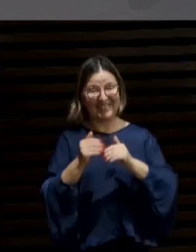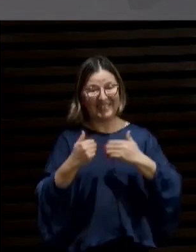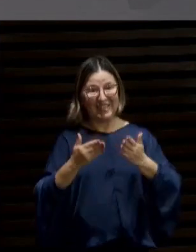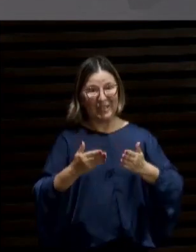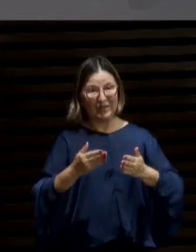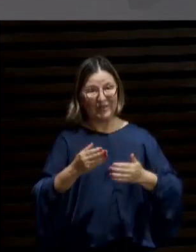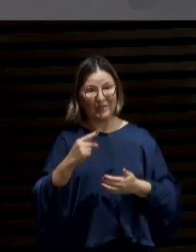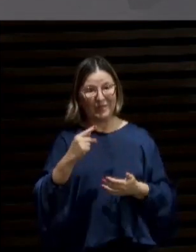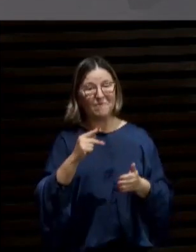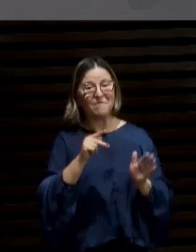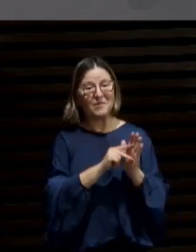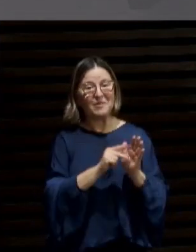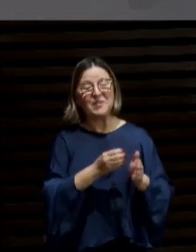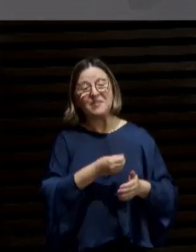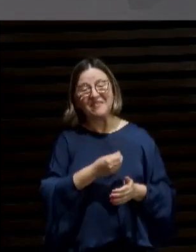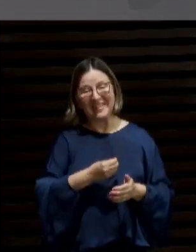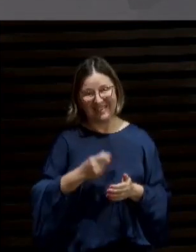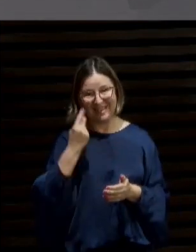Deu tudo.